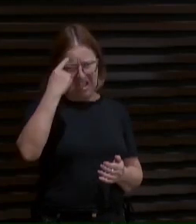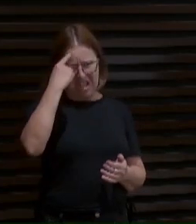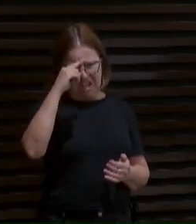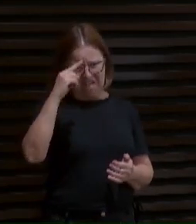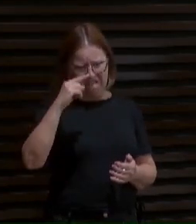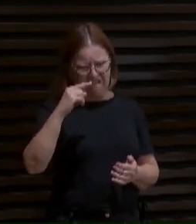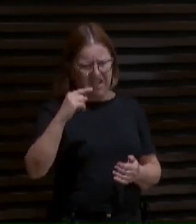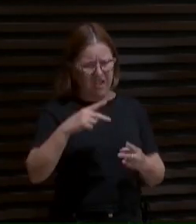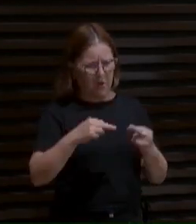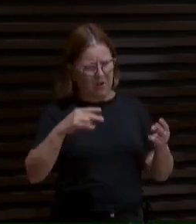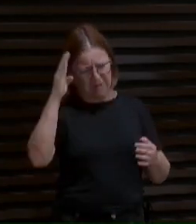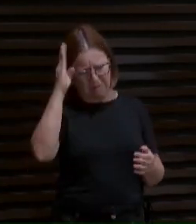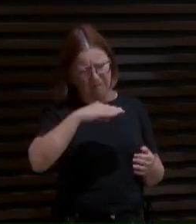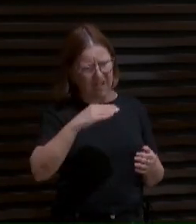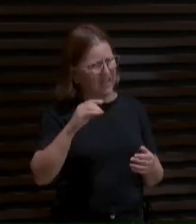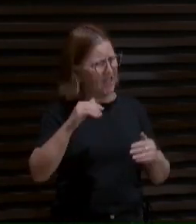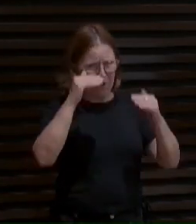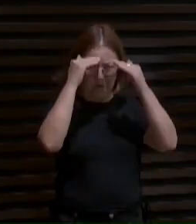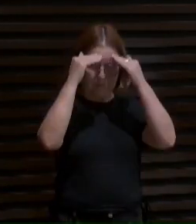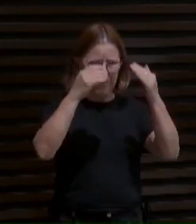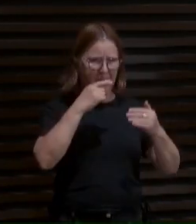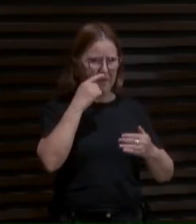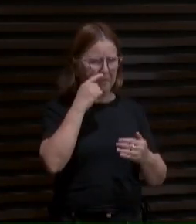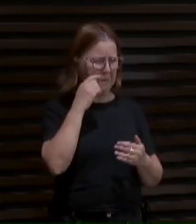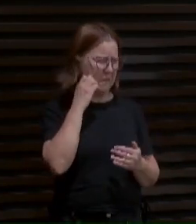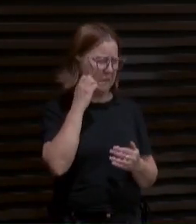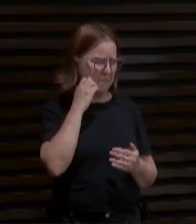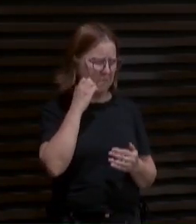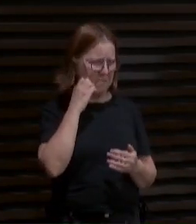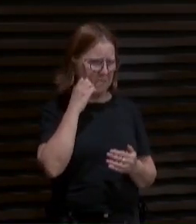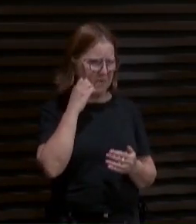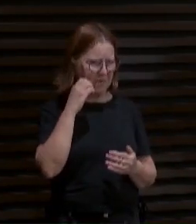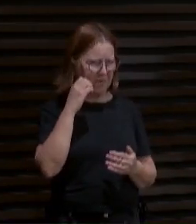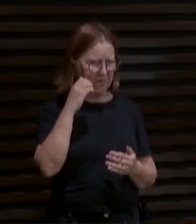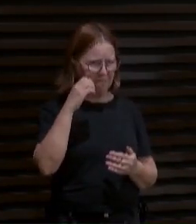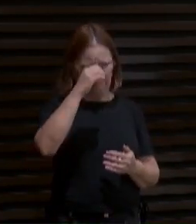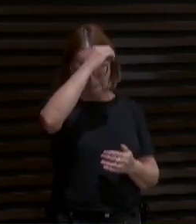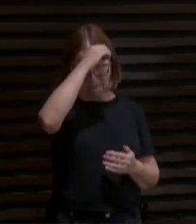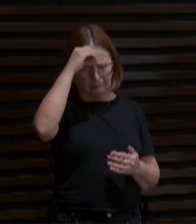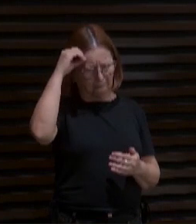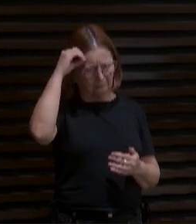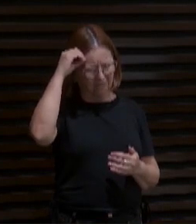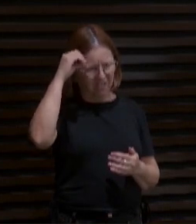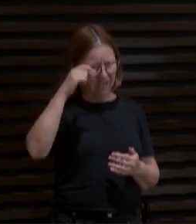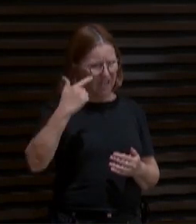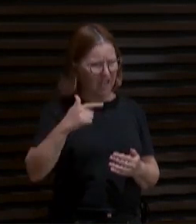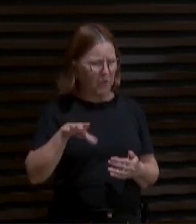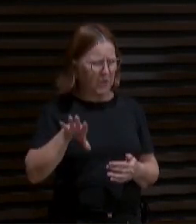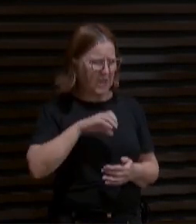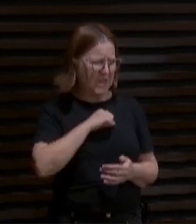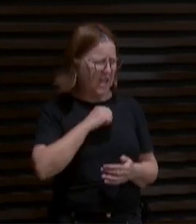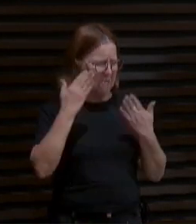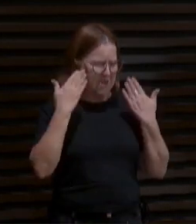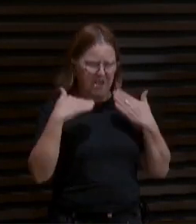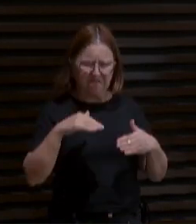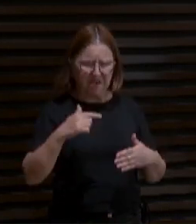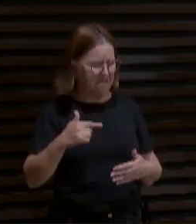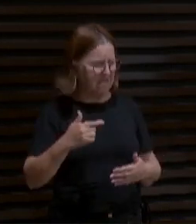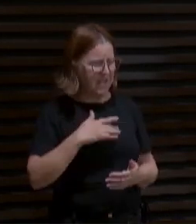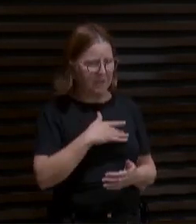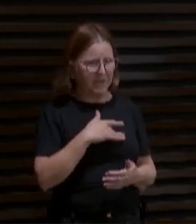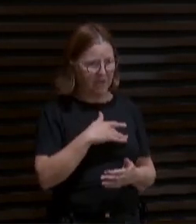males, desobedientes aos pais, insensatos, pérfidos, sem afeição natural, sem